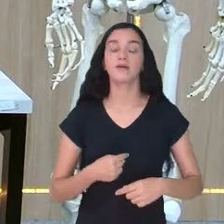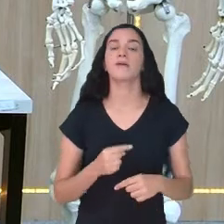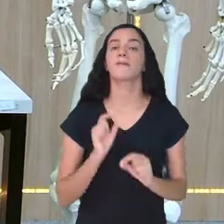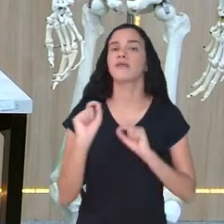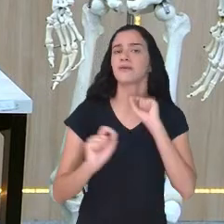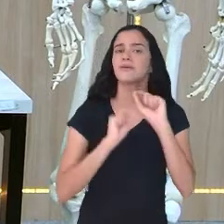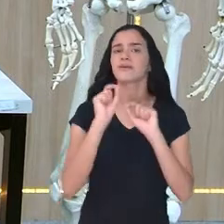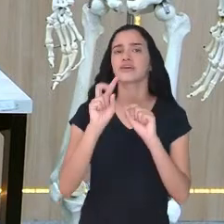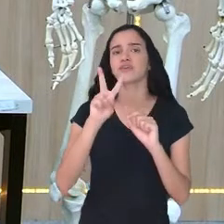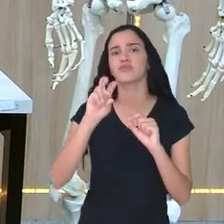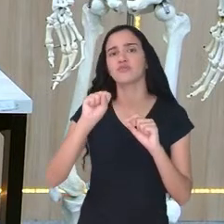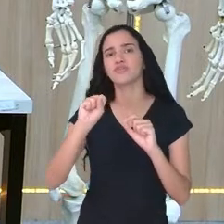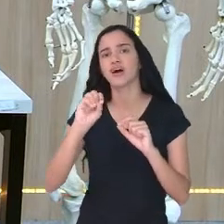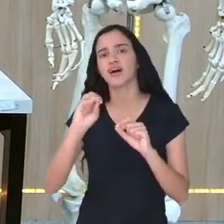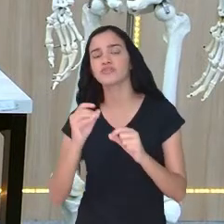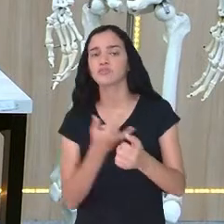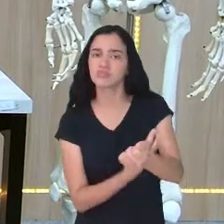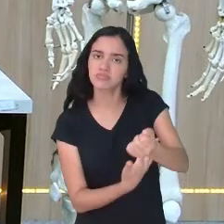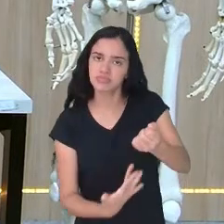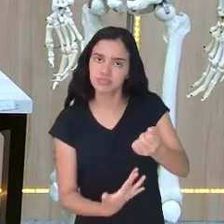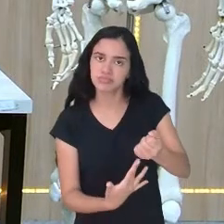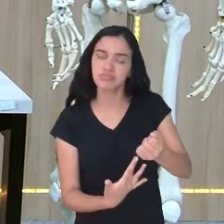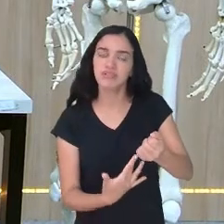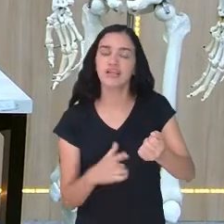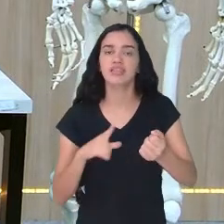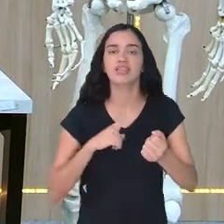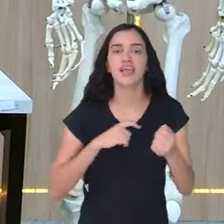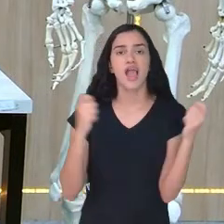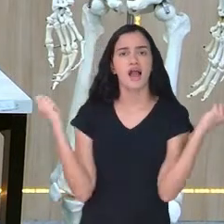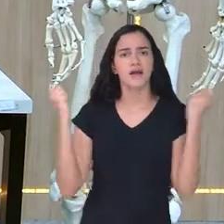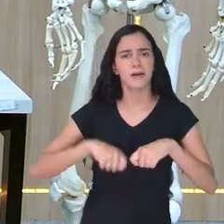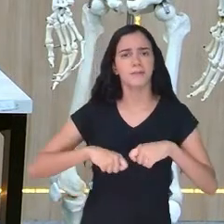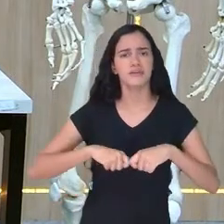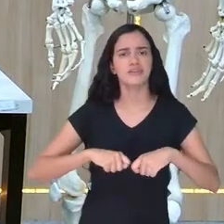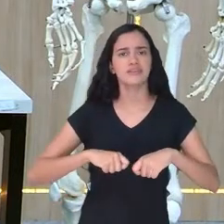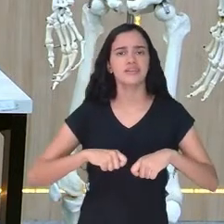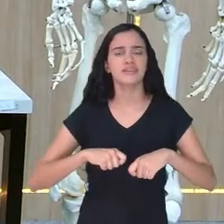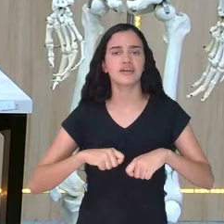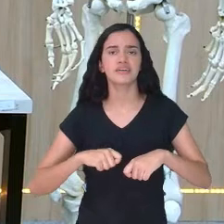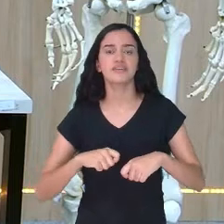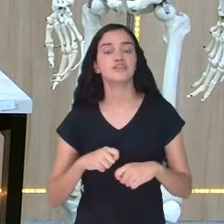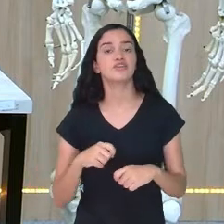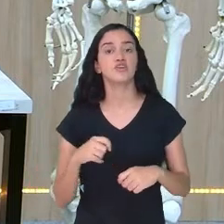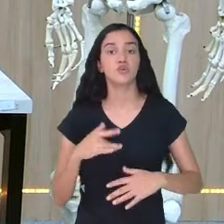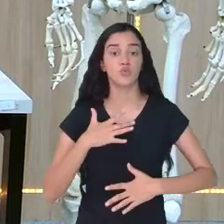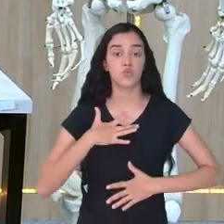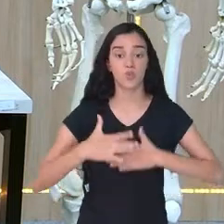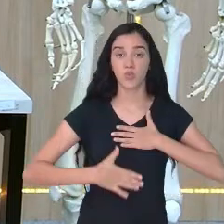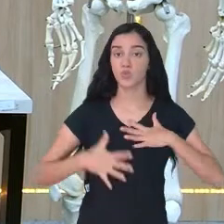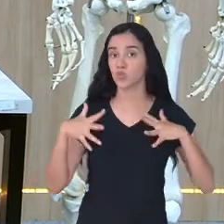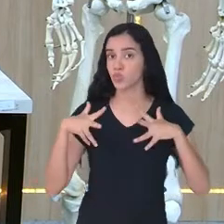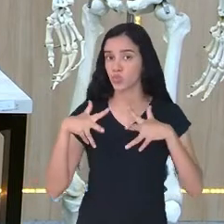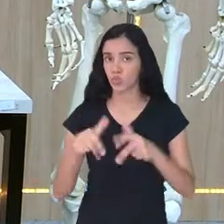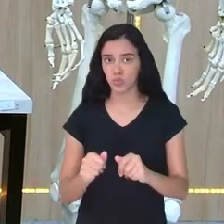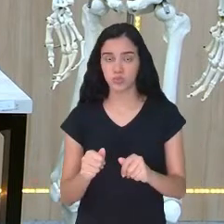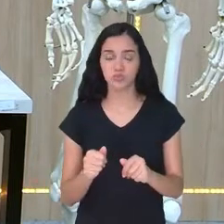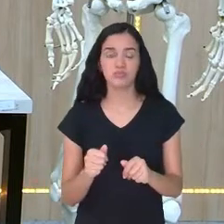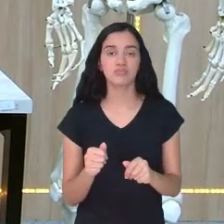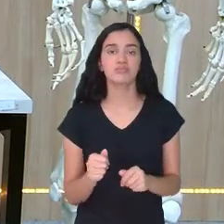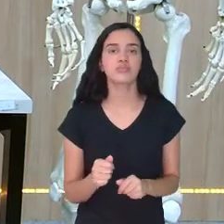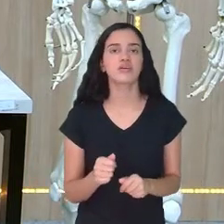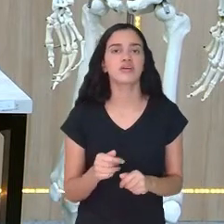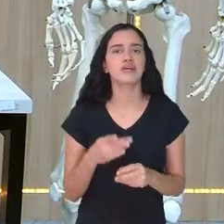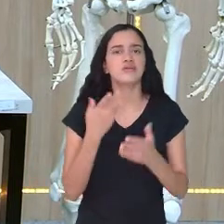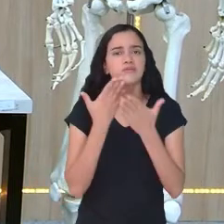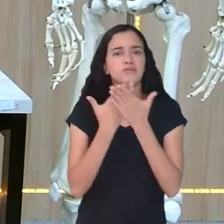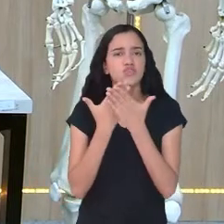os vasos sanguíneos, que vão ter a capacidade de passar por todas as partes do nosso corpo. Depois, em um momento que vamos estudar só